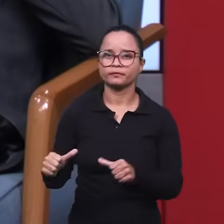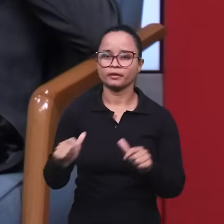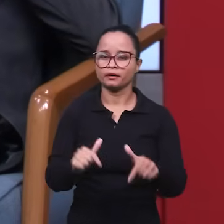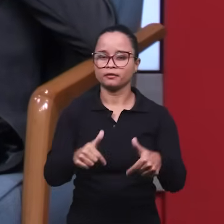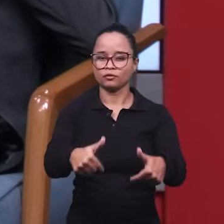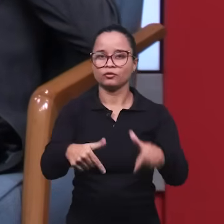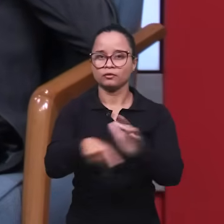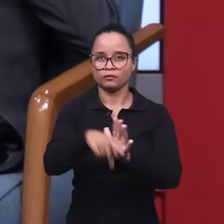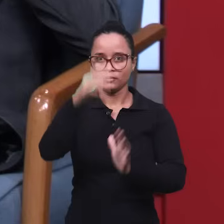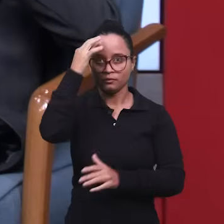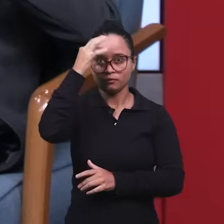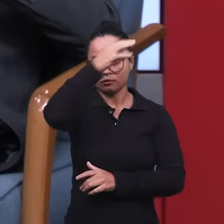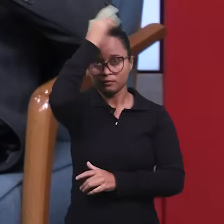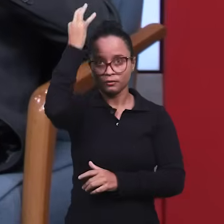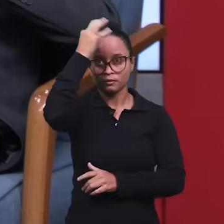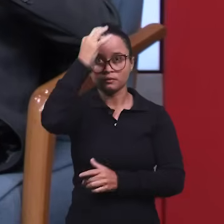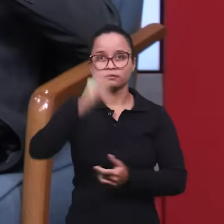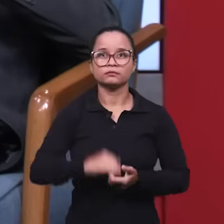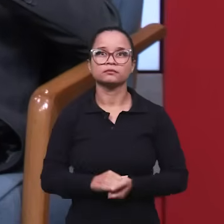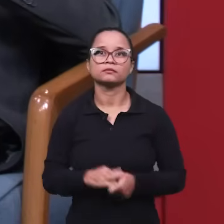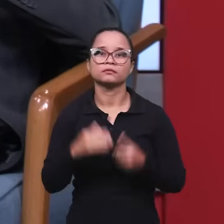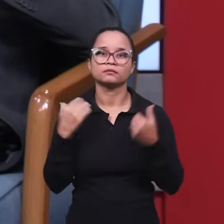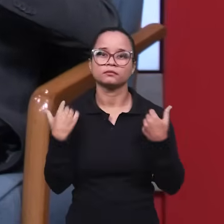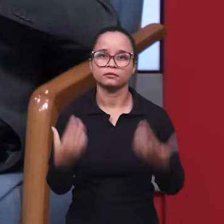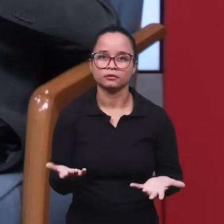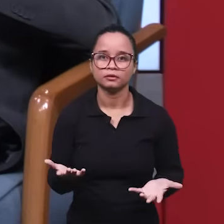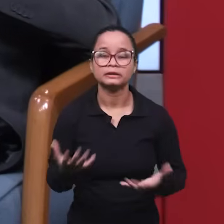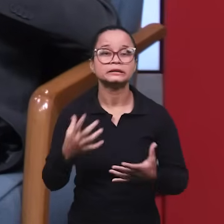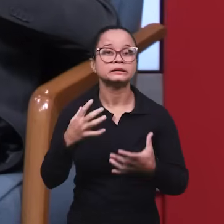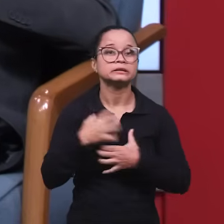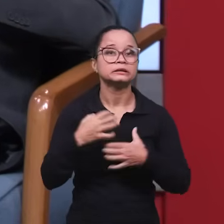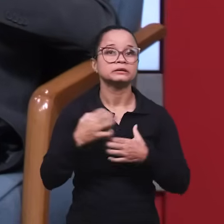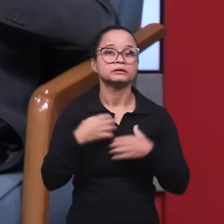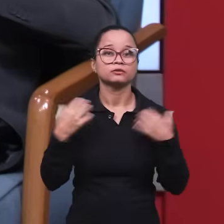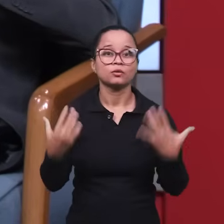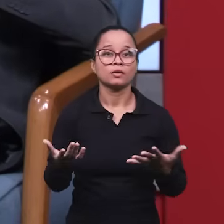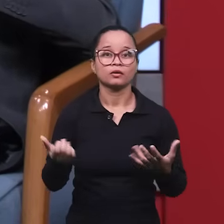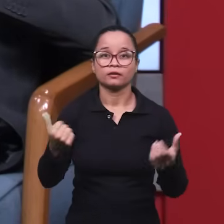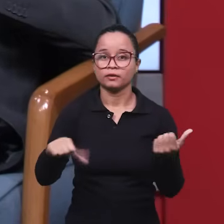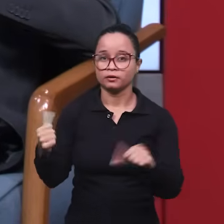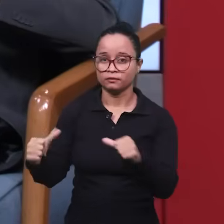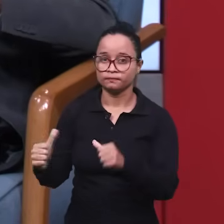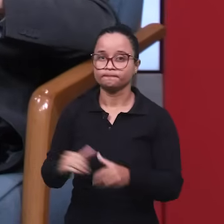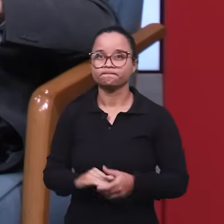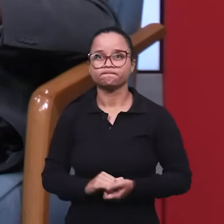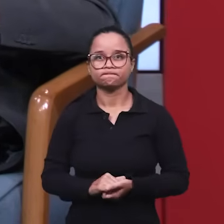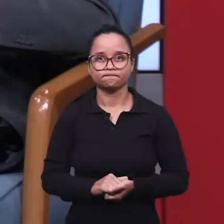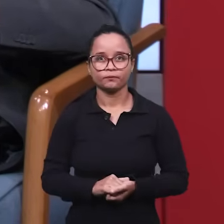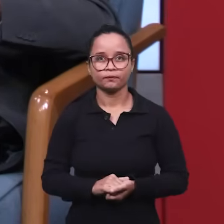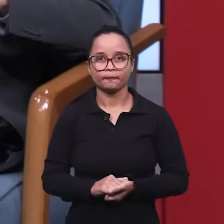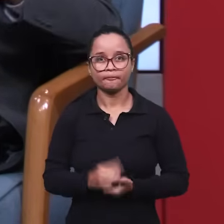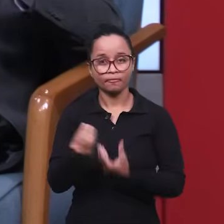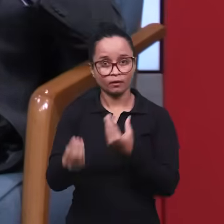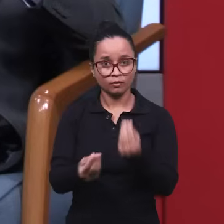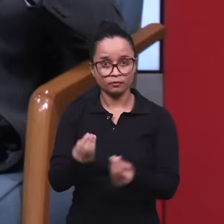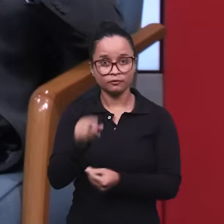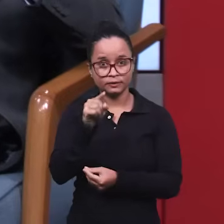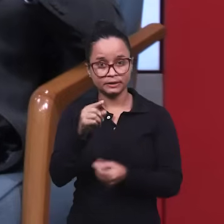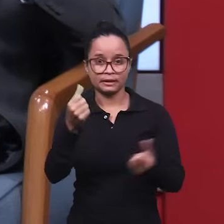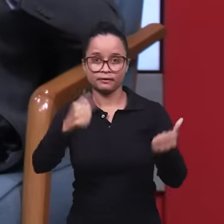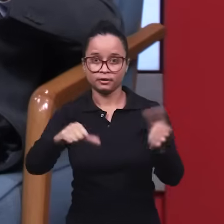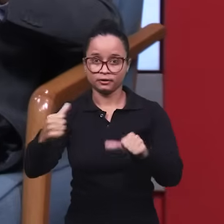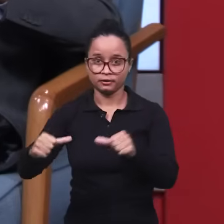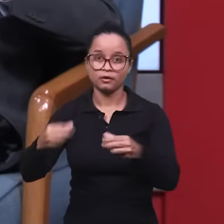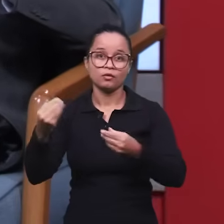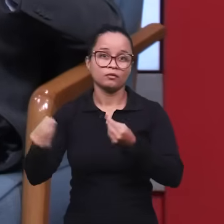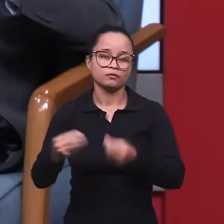manifestações dos dons espirituais. Então, de que forma nós avaliamos? Como você